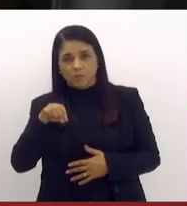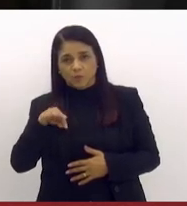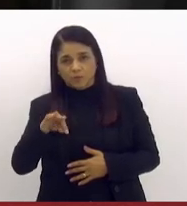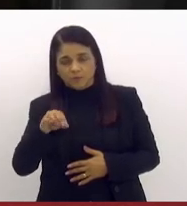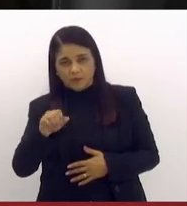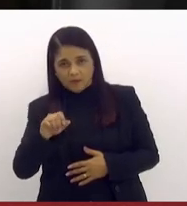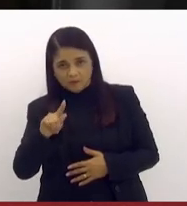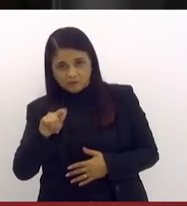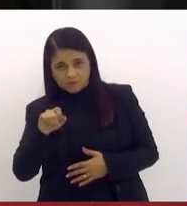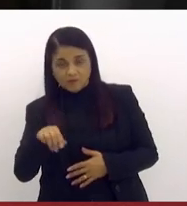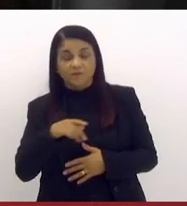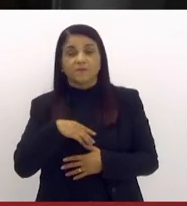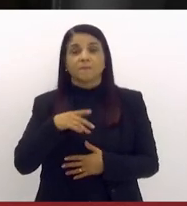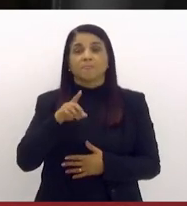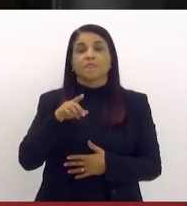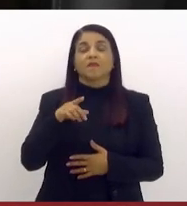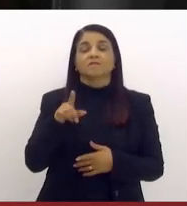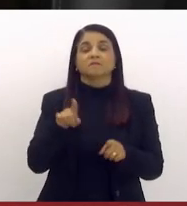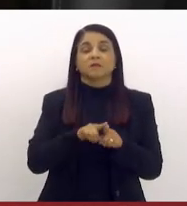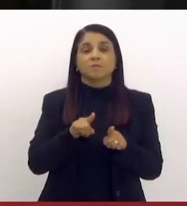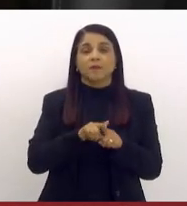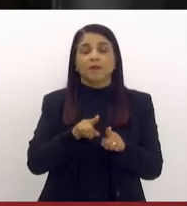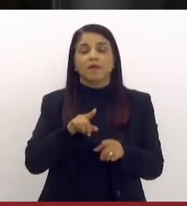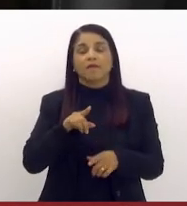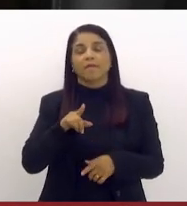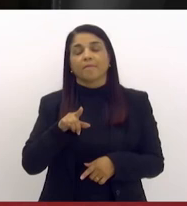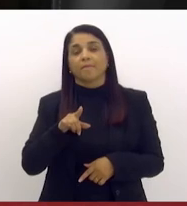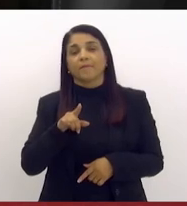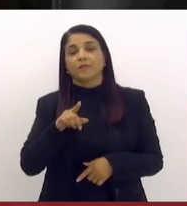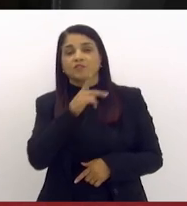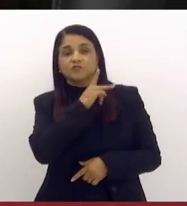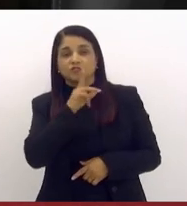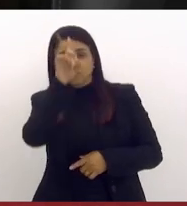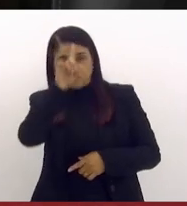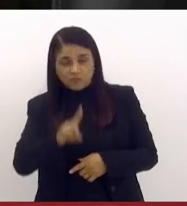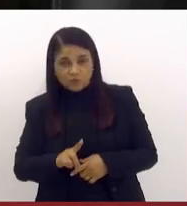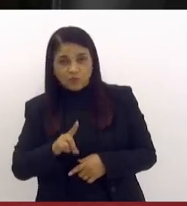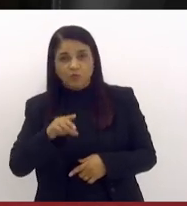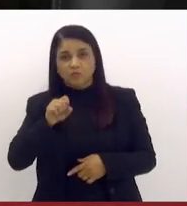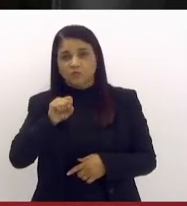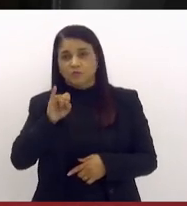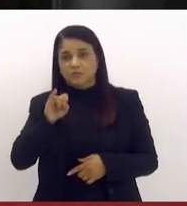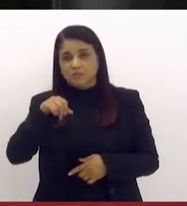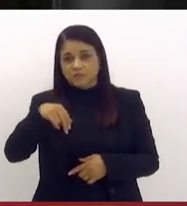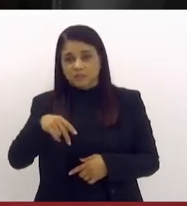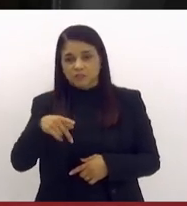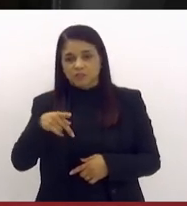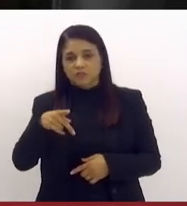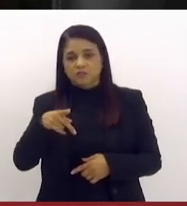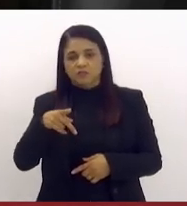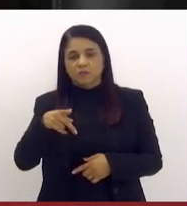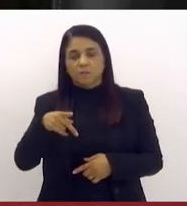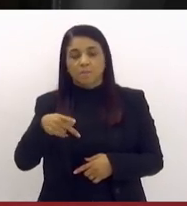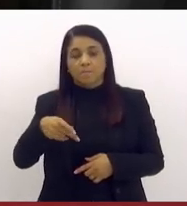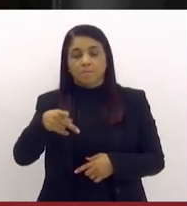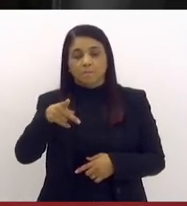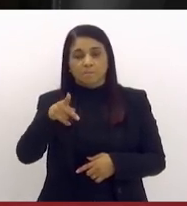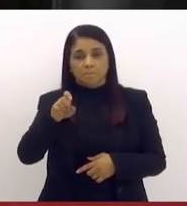o Senor Eduardo Caetano de Azevedo diretor do cind petro Rio de